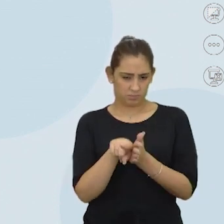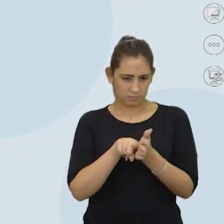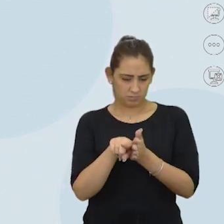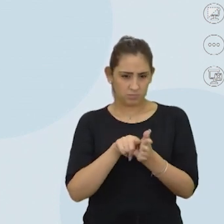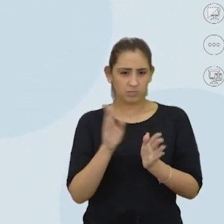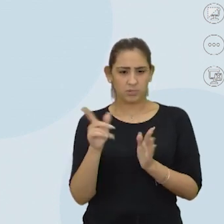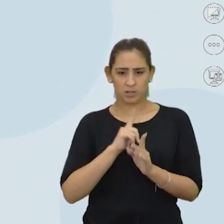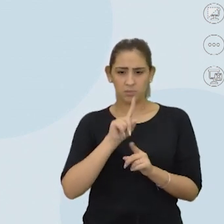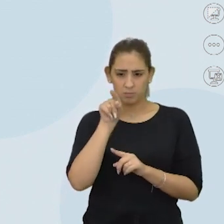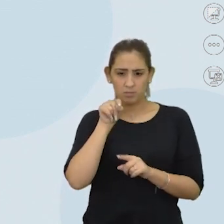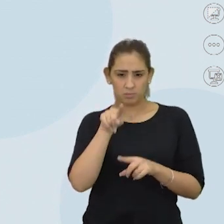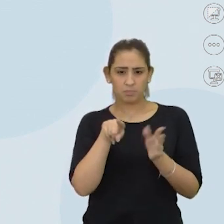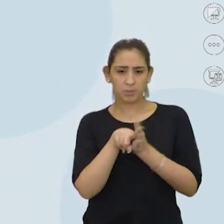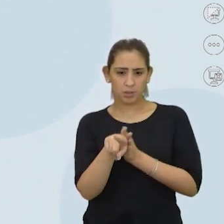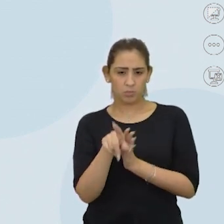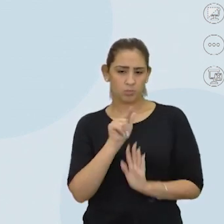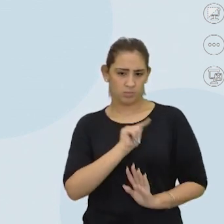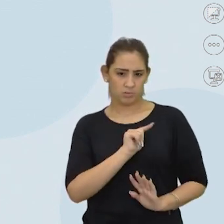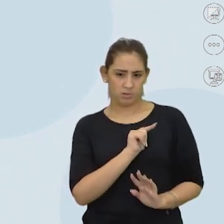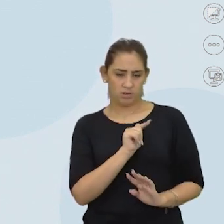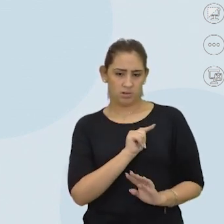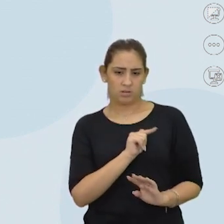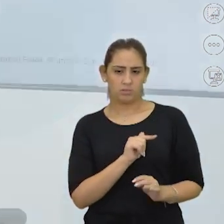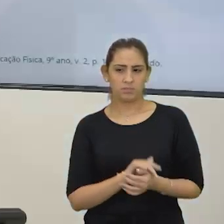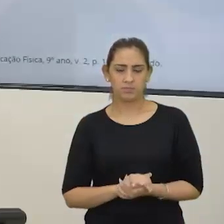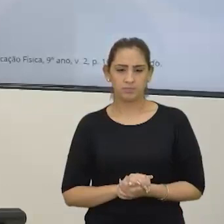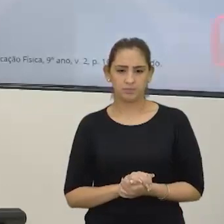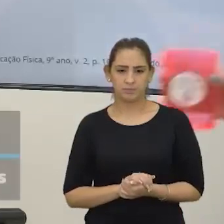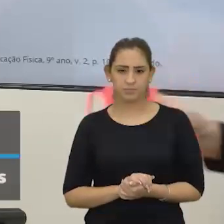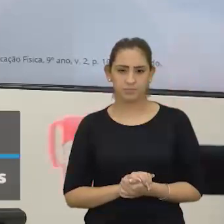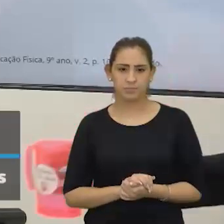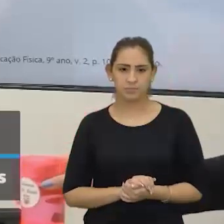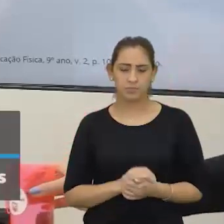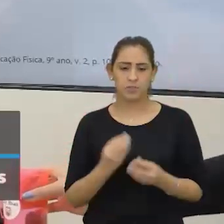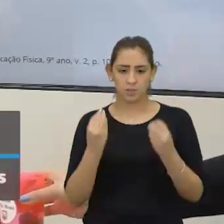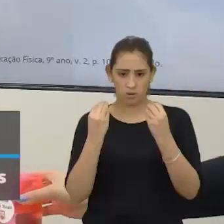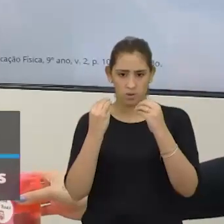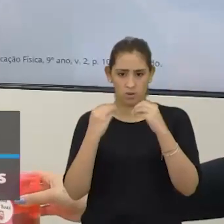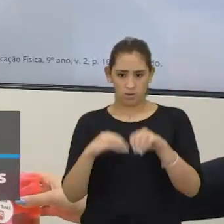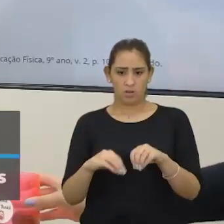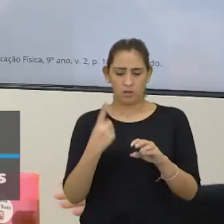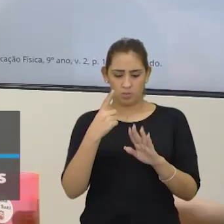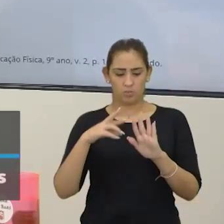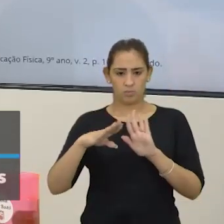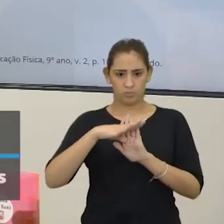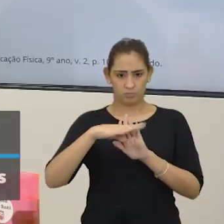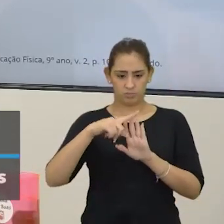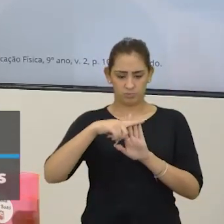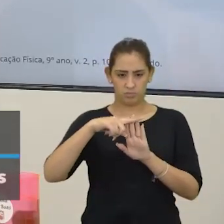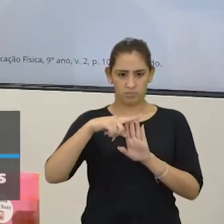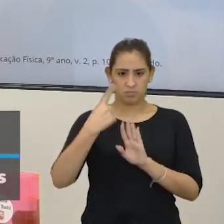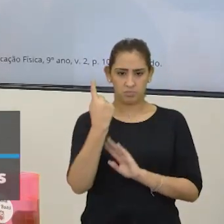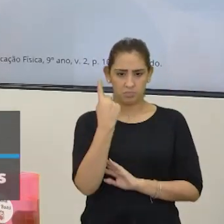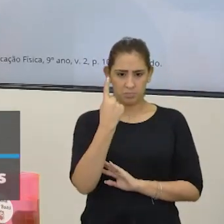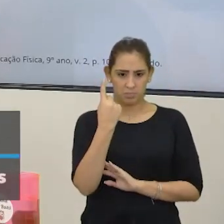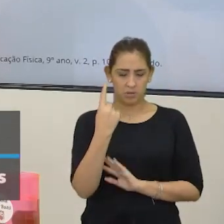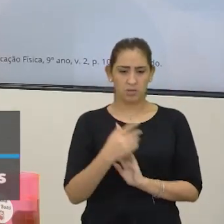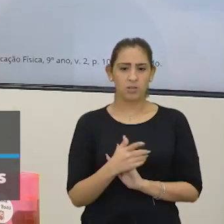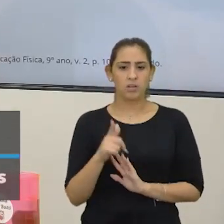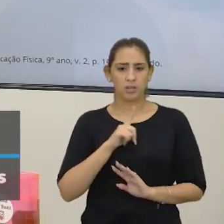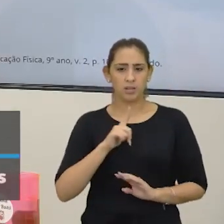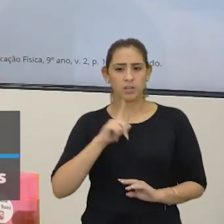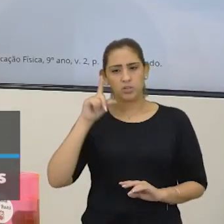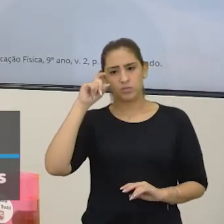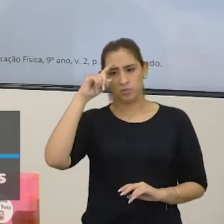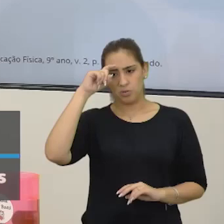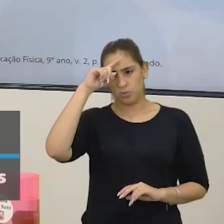uma perguntinha aí, né? Ou a gente coloca um item para a questão. Existem dificuldades nos esportes